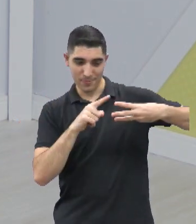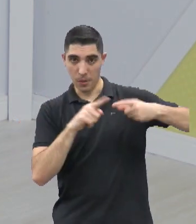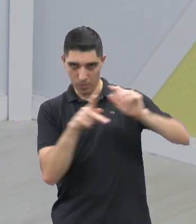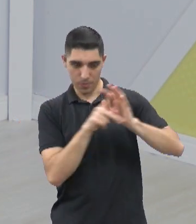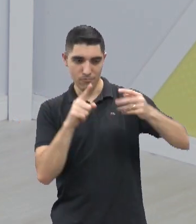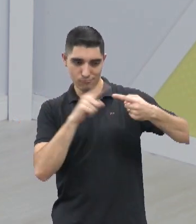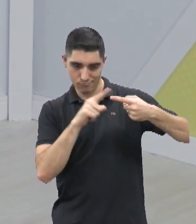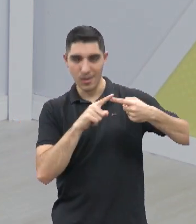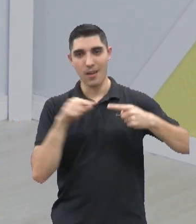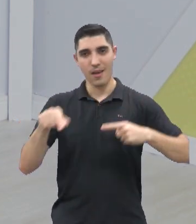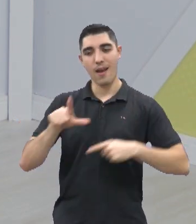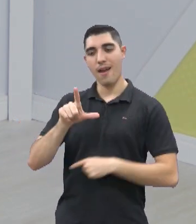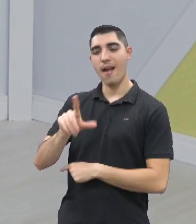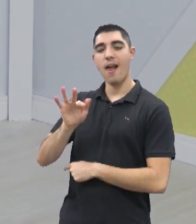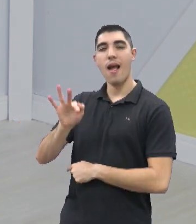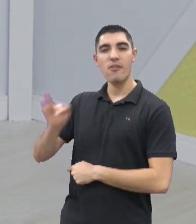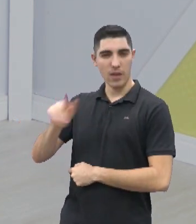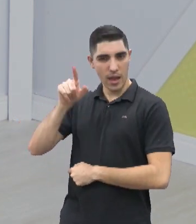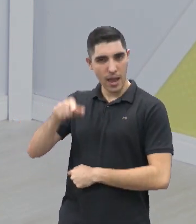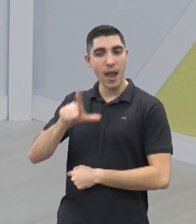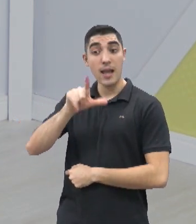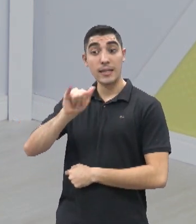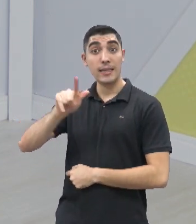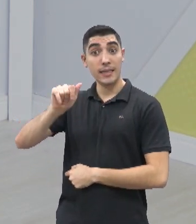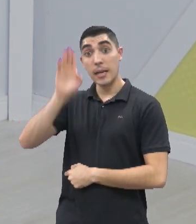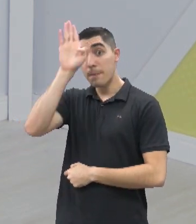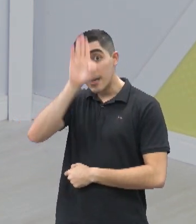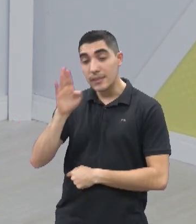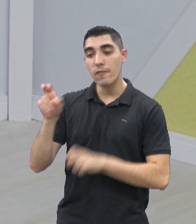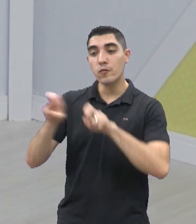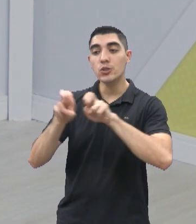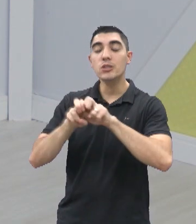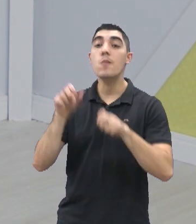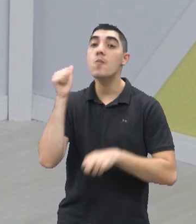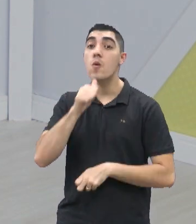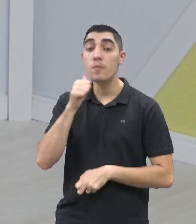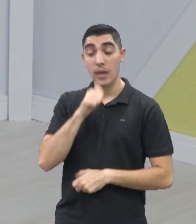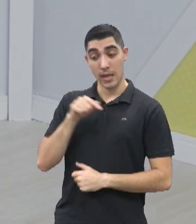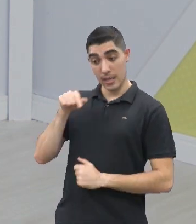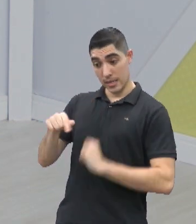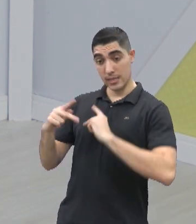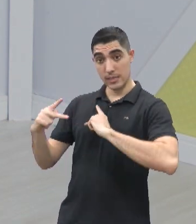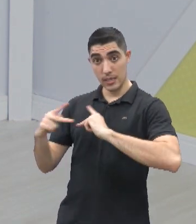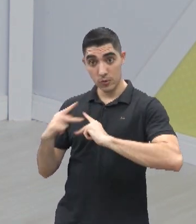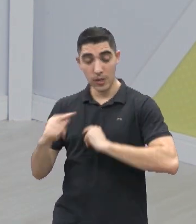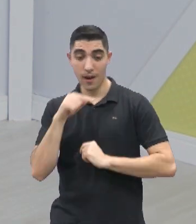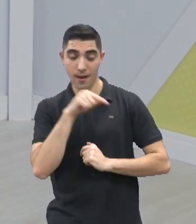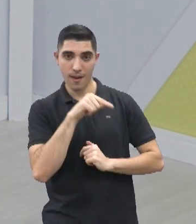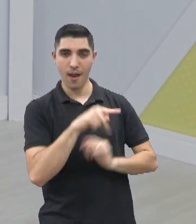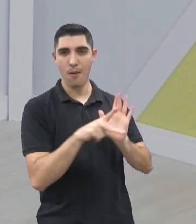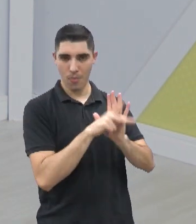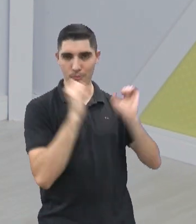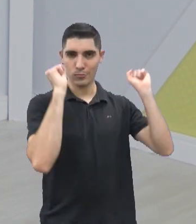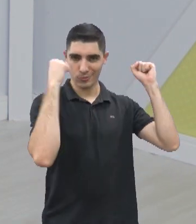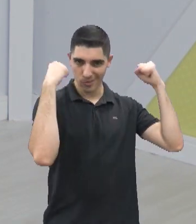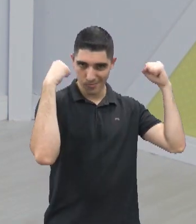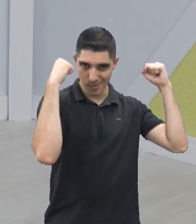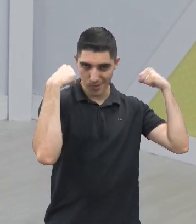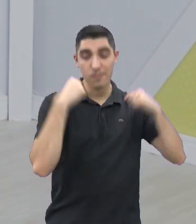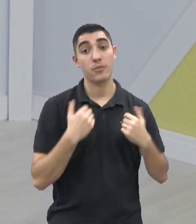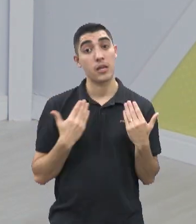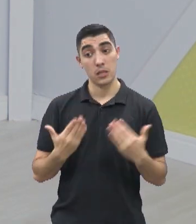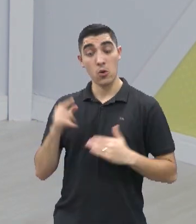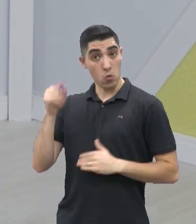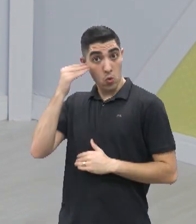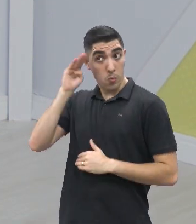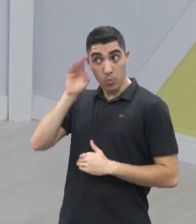da LFF, que é a Liga Feminina de Futsal, contra a equipe da FEMALE de Chapecó, Santa Catarina. O Brunão esteve no jogo, que